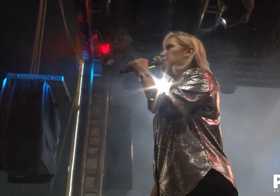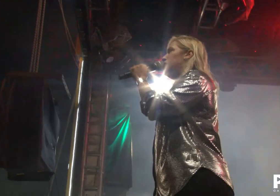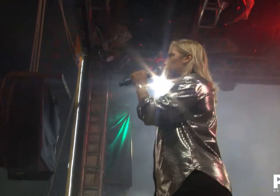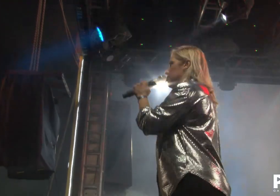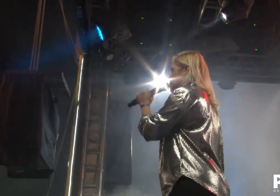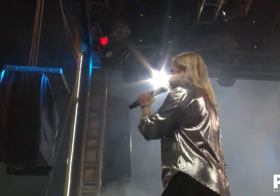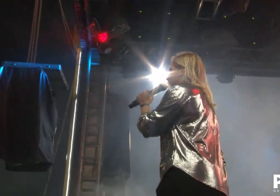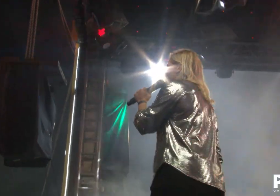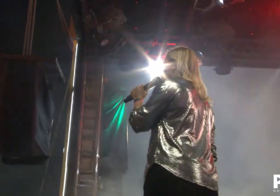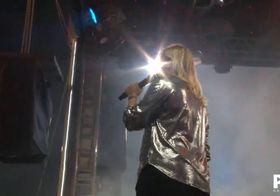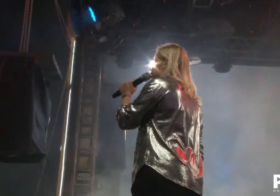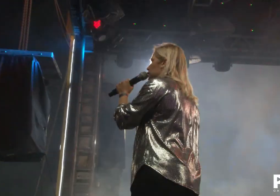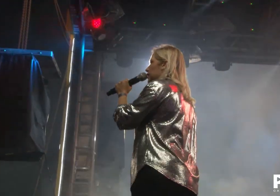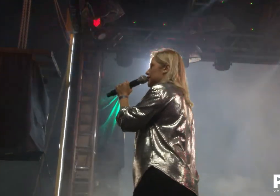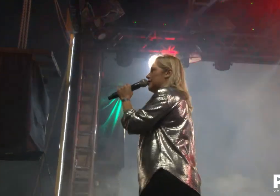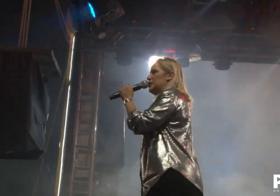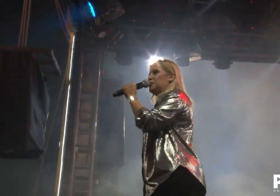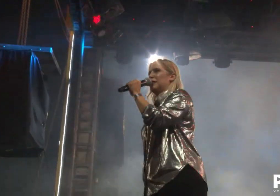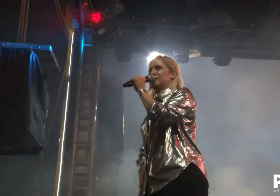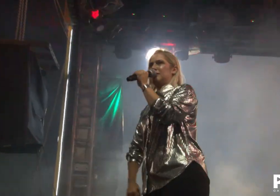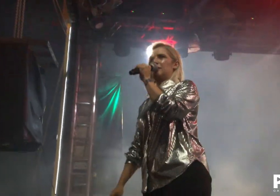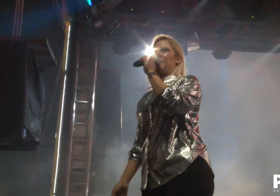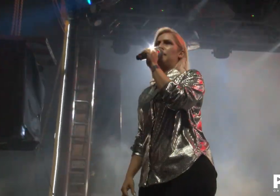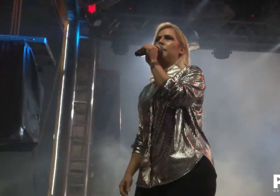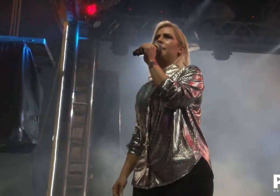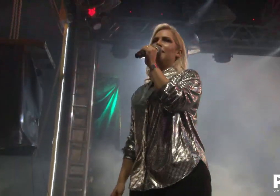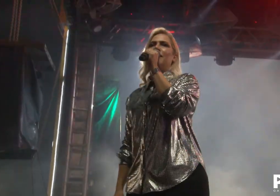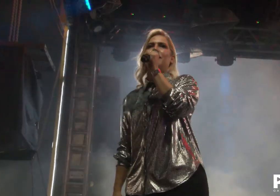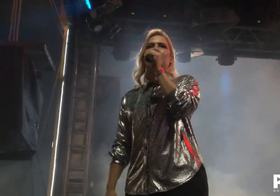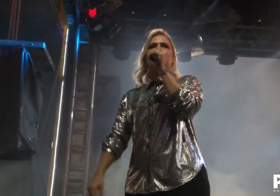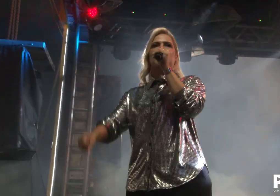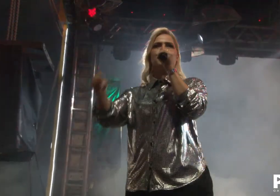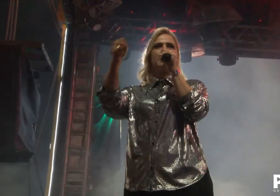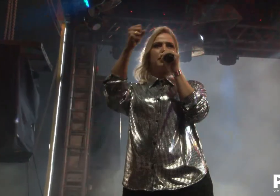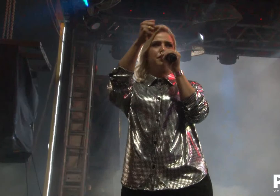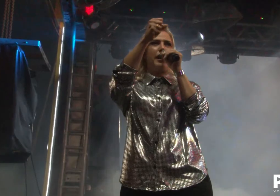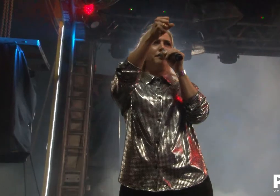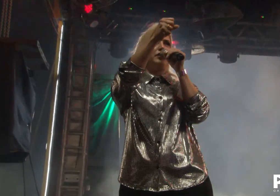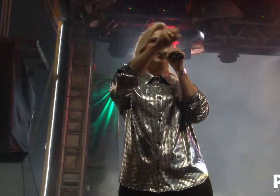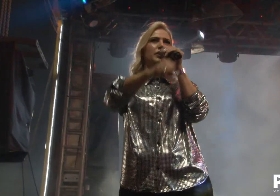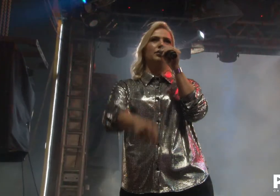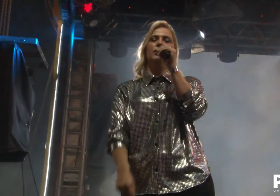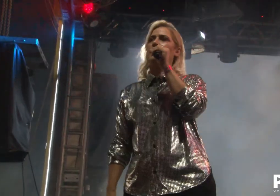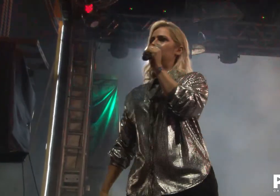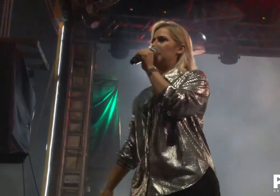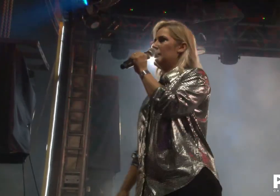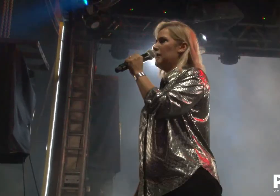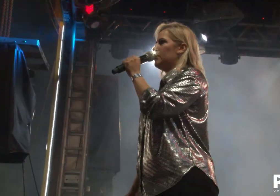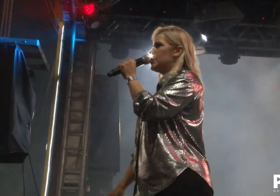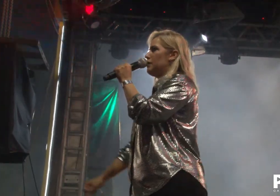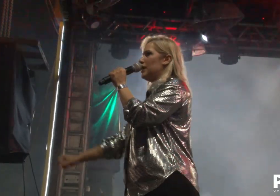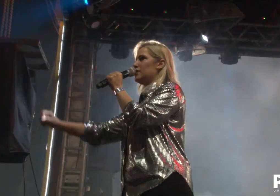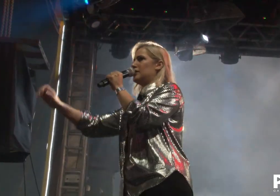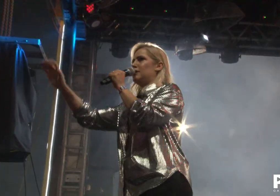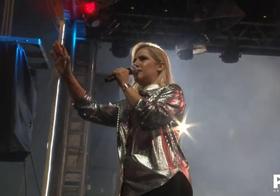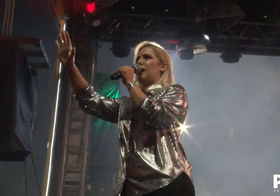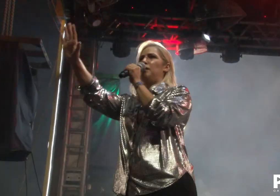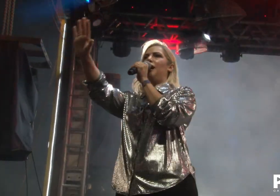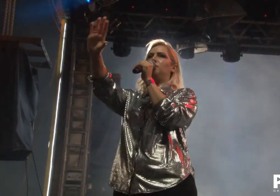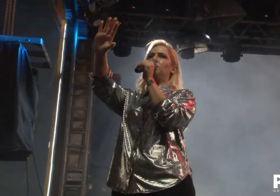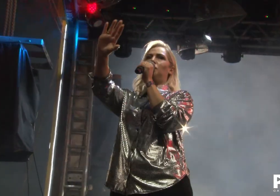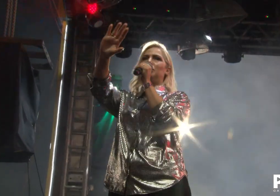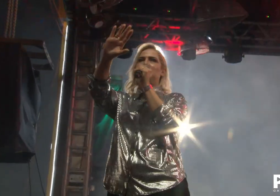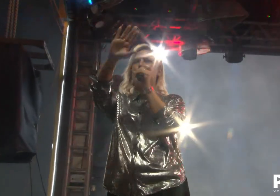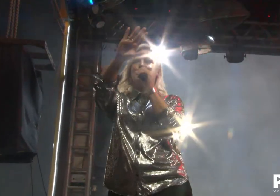contra inimigos Invencíveis Mas se você tiver revestido você vai